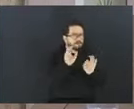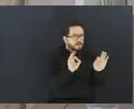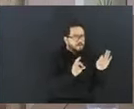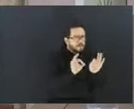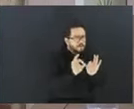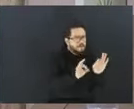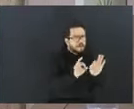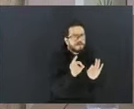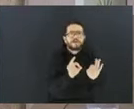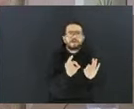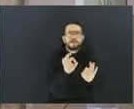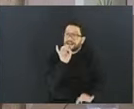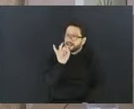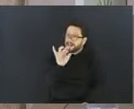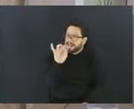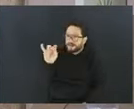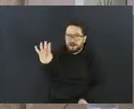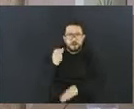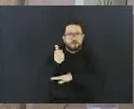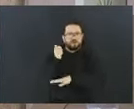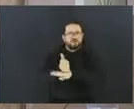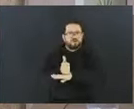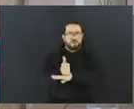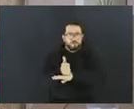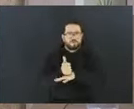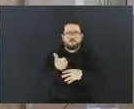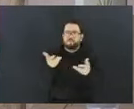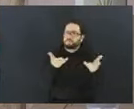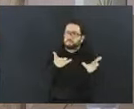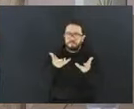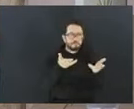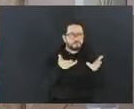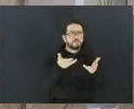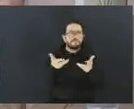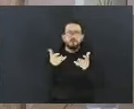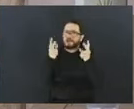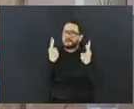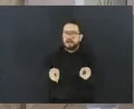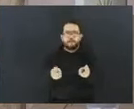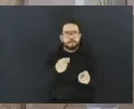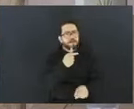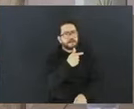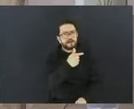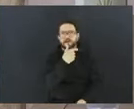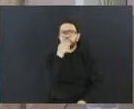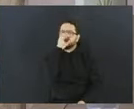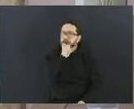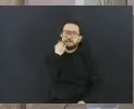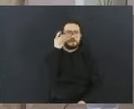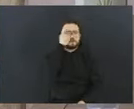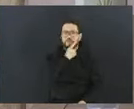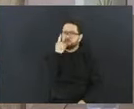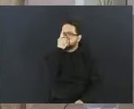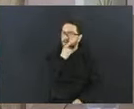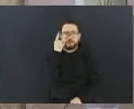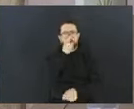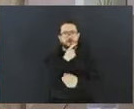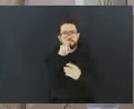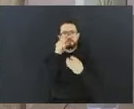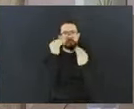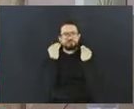aqui, dos nossos policiais militares que se desdobram finais de semana para dar toda a segurança possível para a cidade.